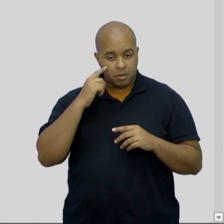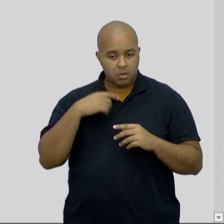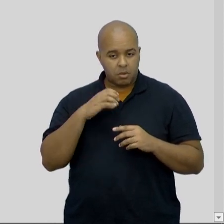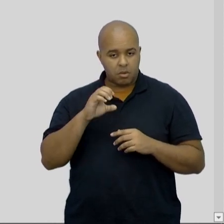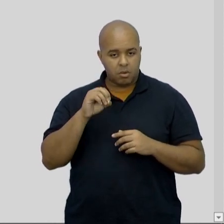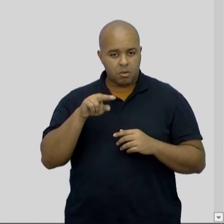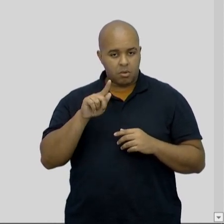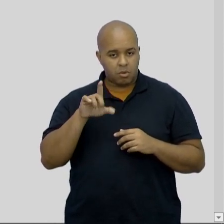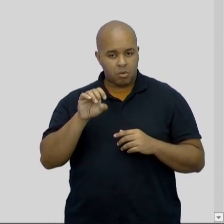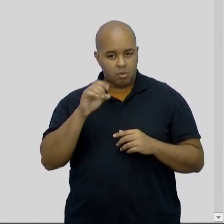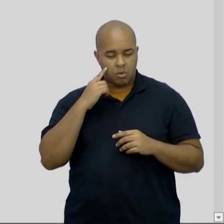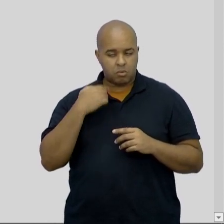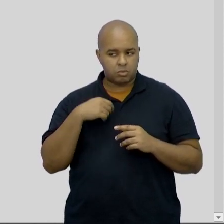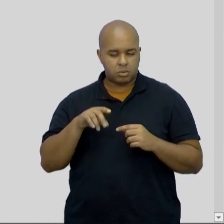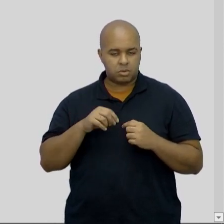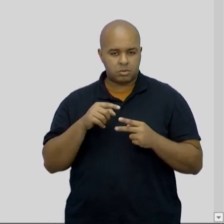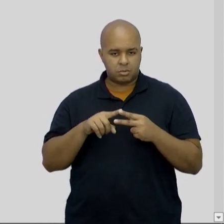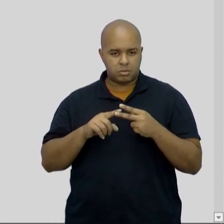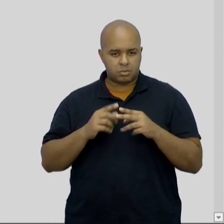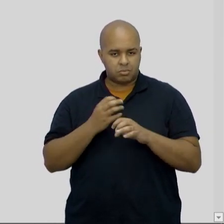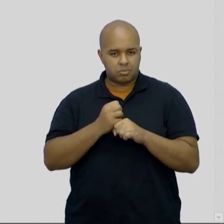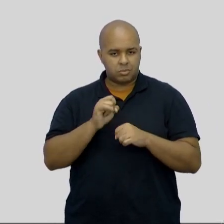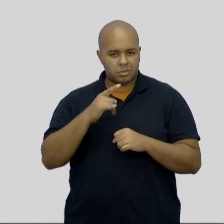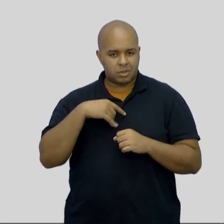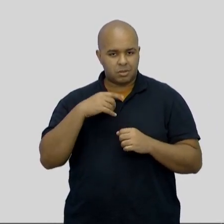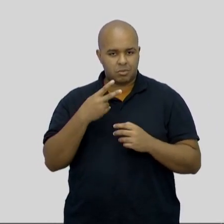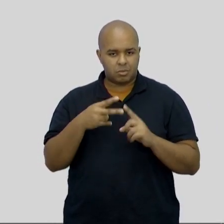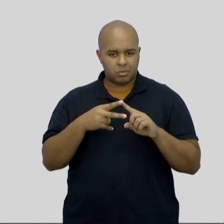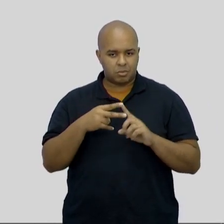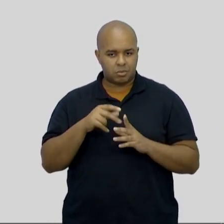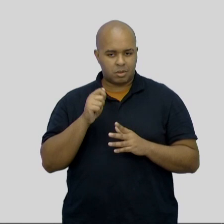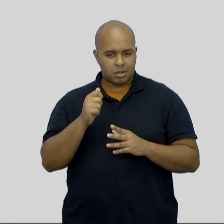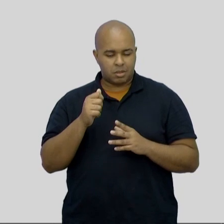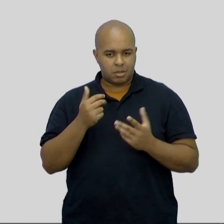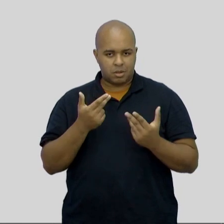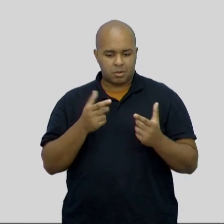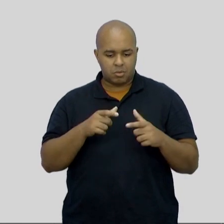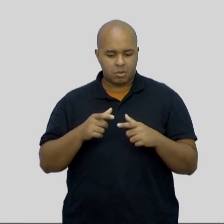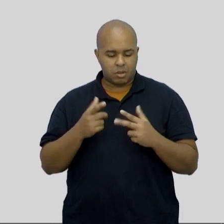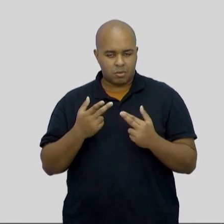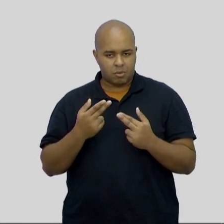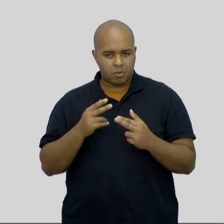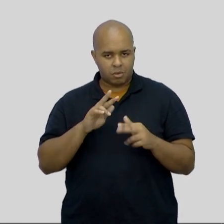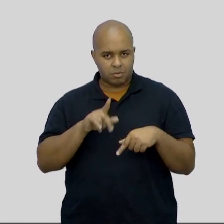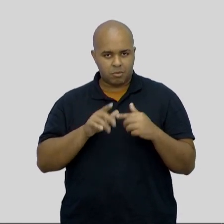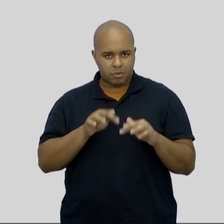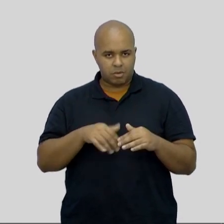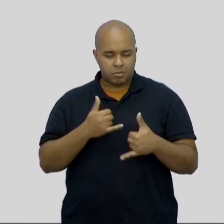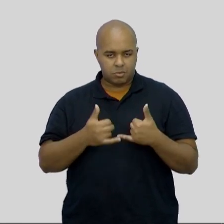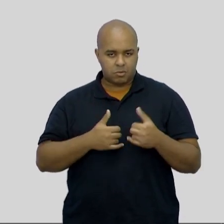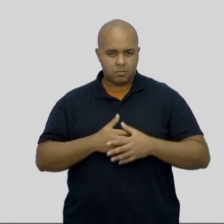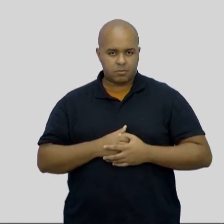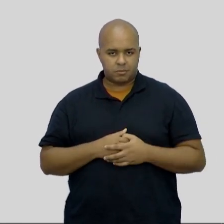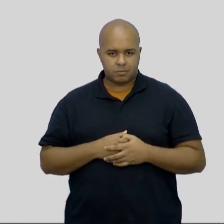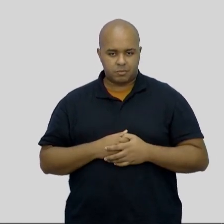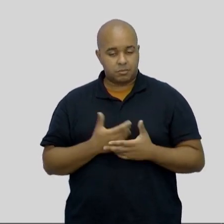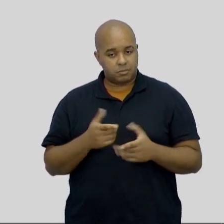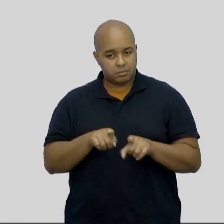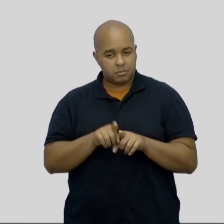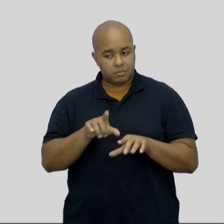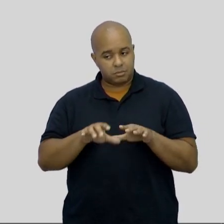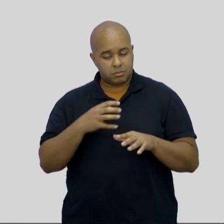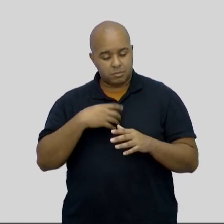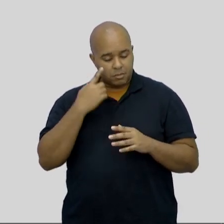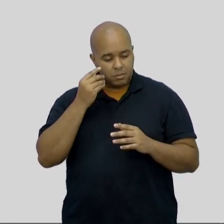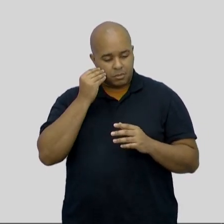Congo, nós recebemos 2 pontos se tivermos 2 cartas da mesma região ao final do jogo. E, de alguma